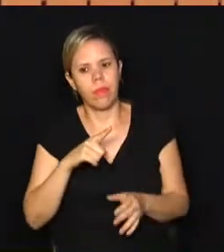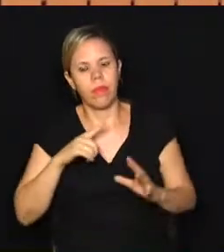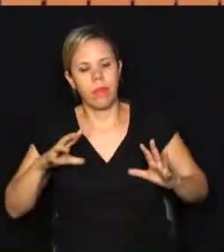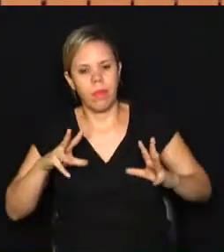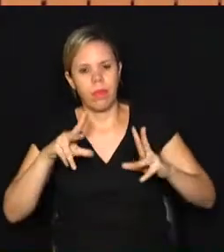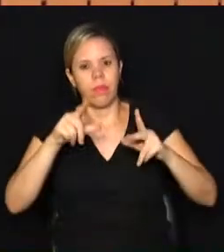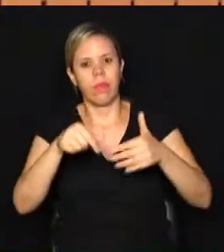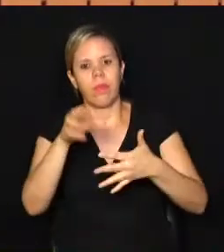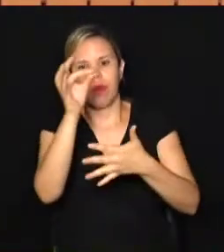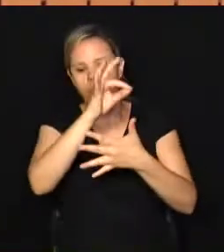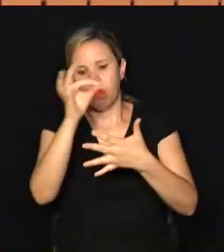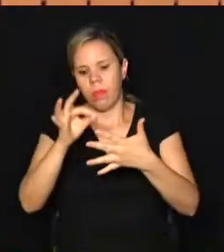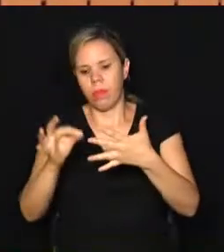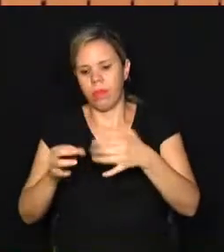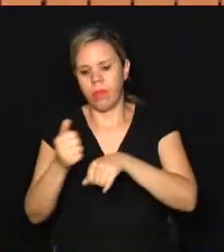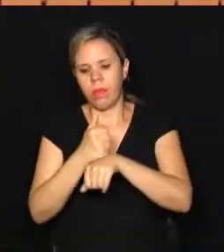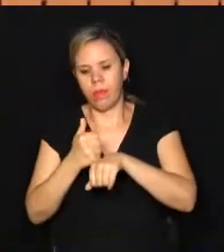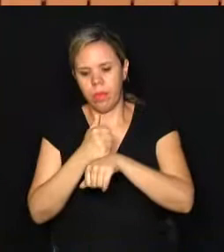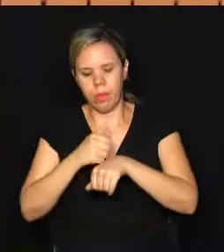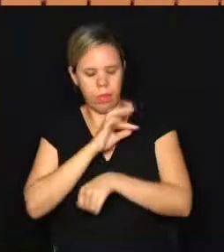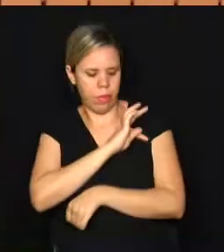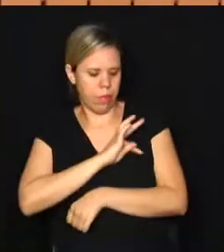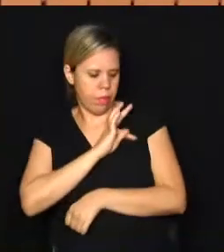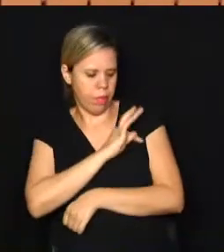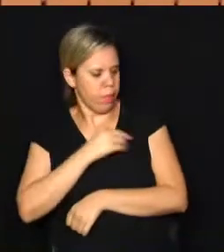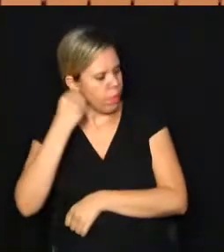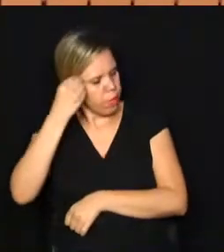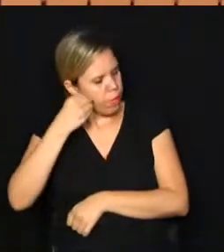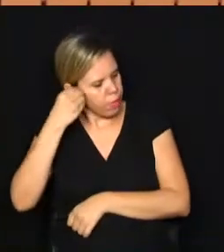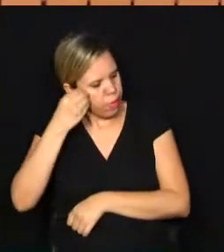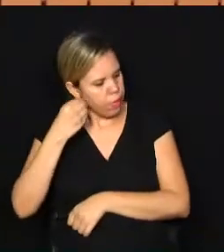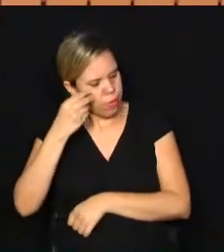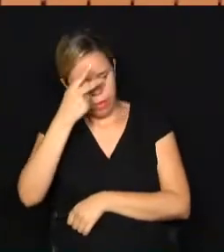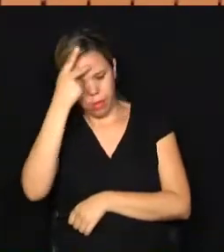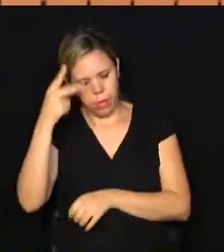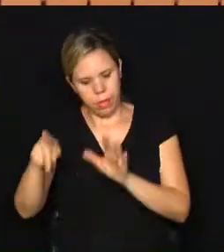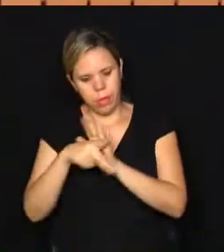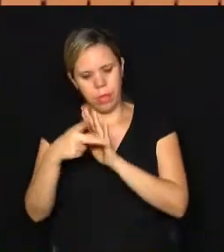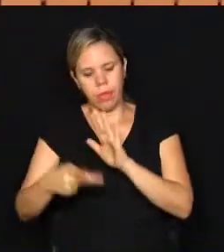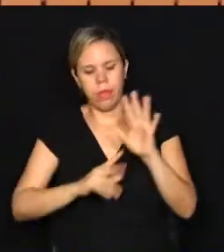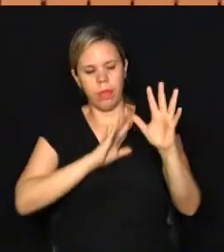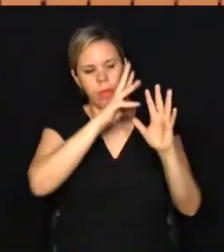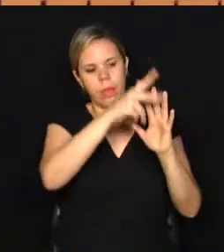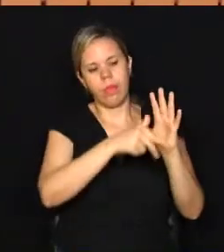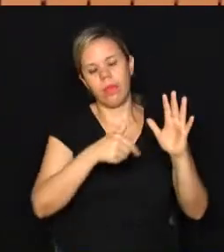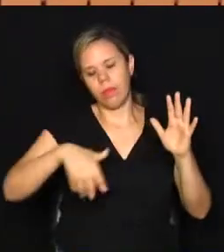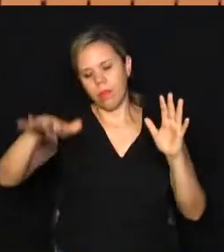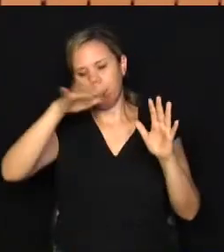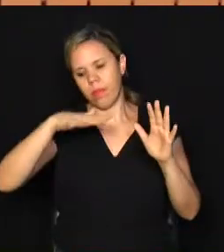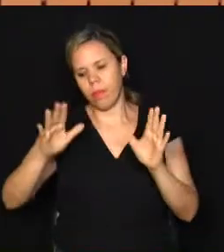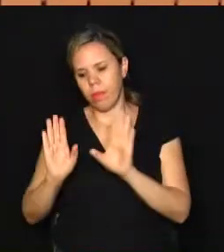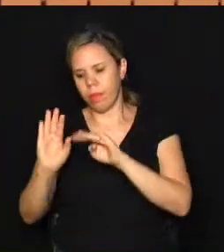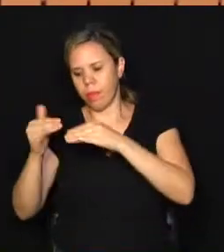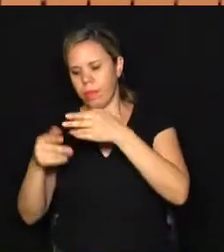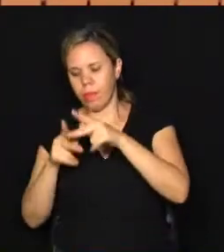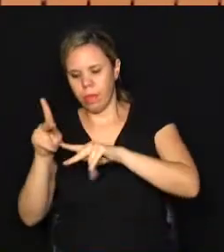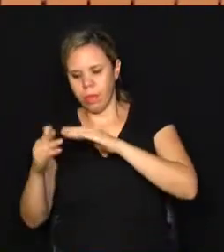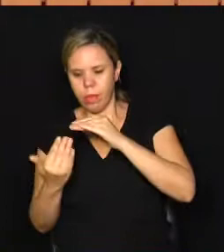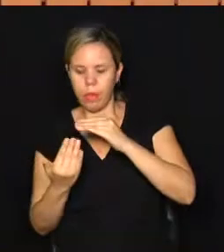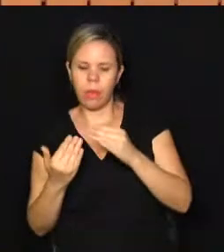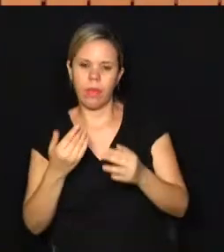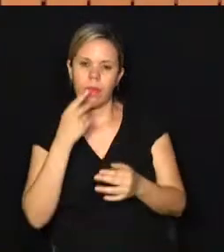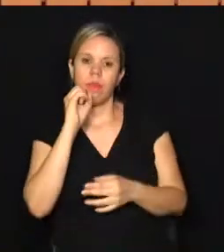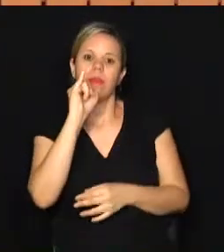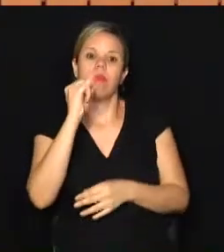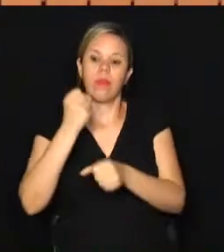conjunto de especialistas, técnicos, ambientalistas e a própria comunidade discutindo se a construção